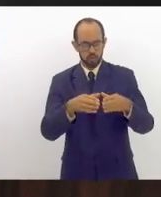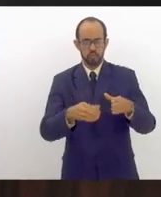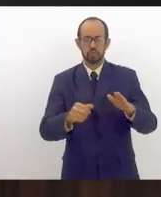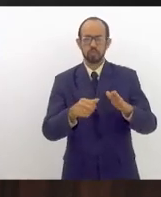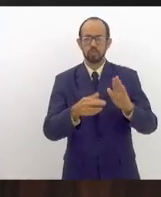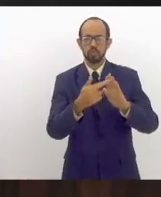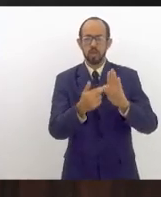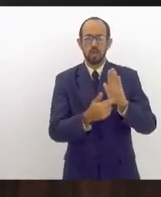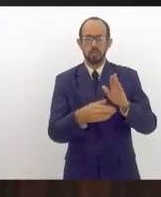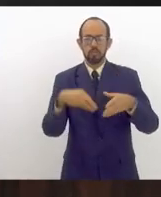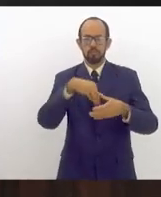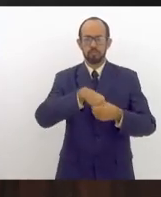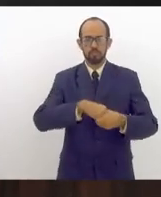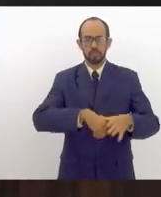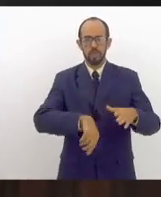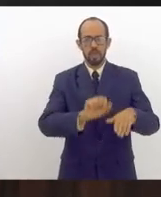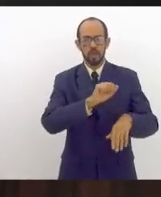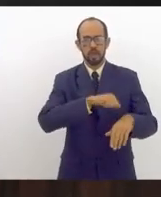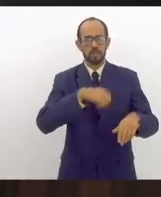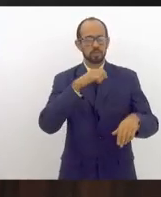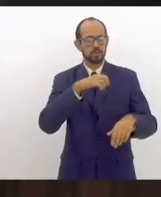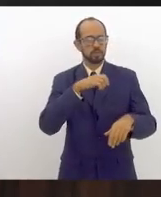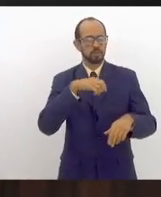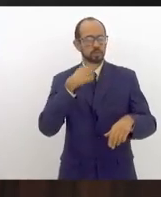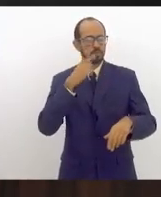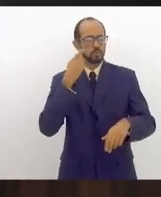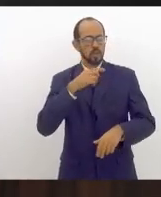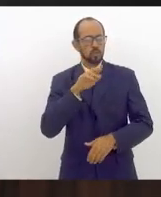Proporções Externas, favorável ao relator deputado Rosenberg Reis.